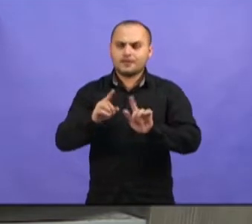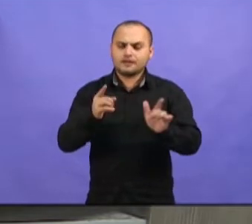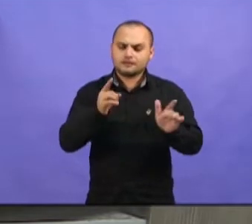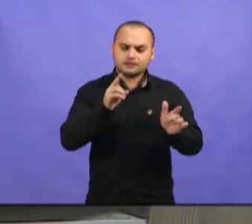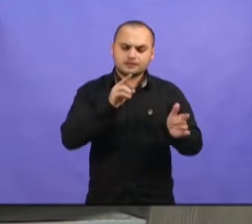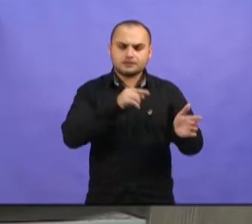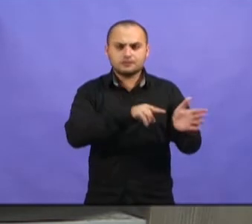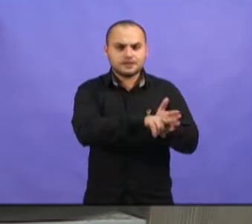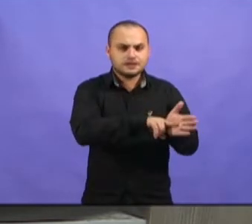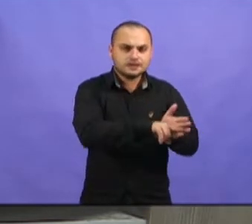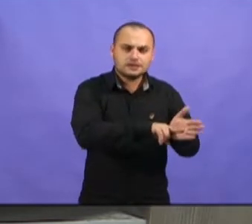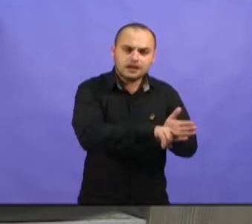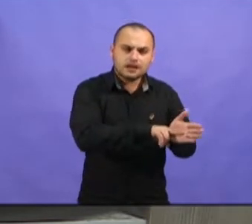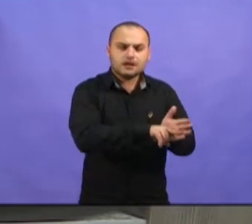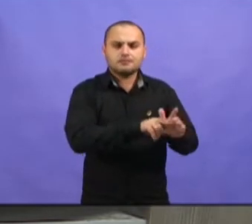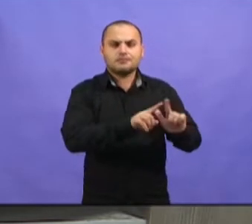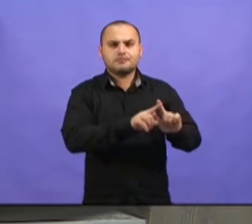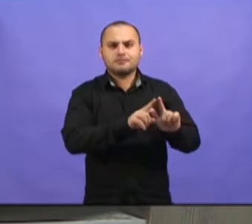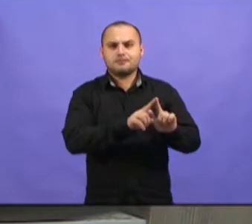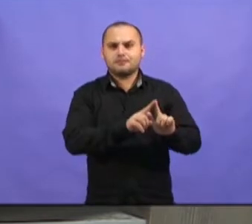rigor ele é muito